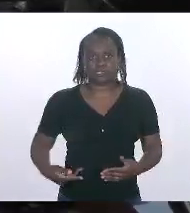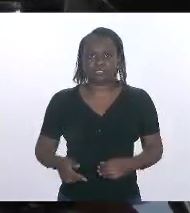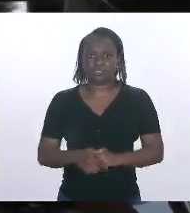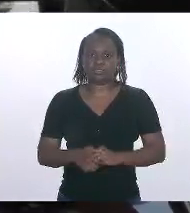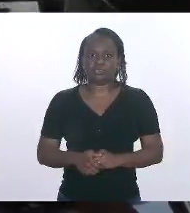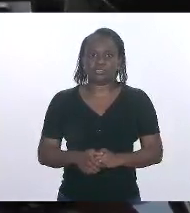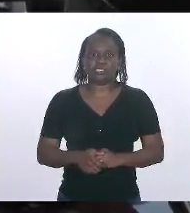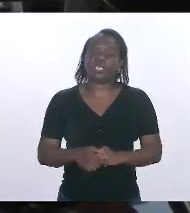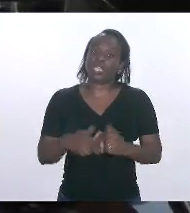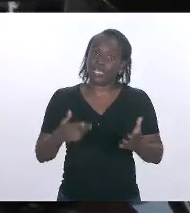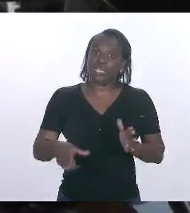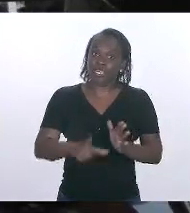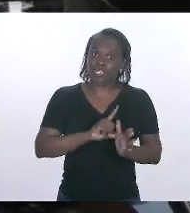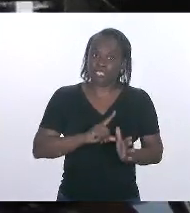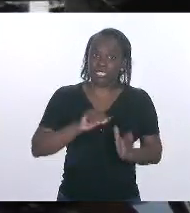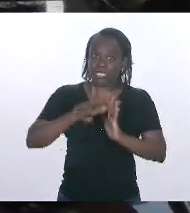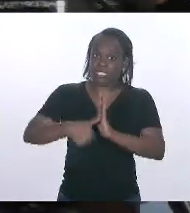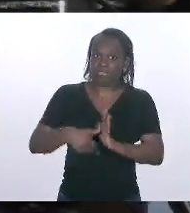tarde que mais tarde.